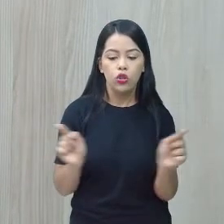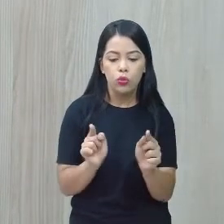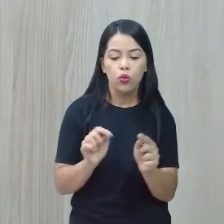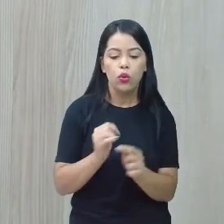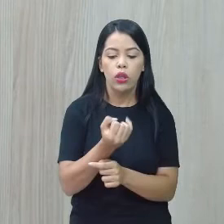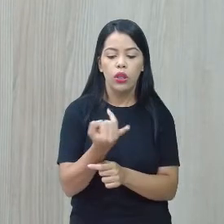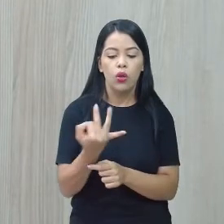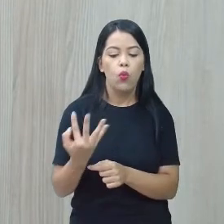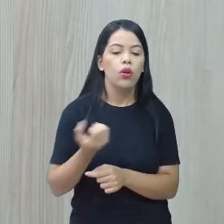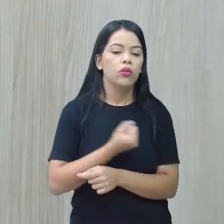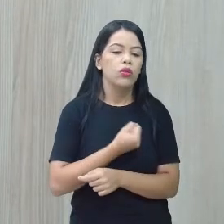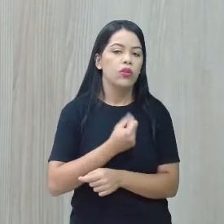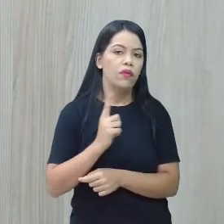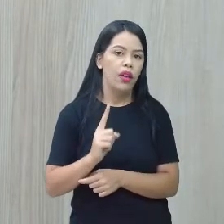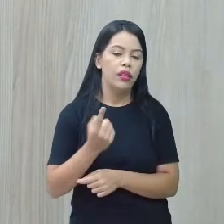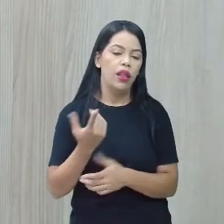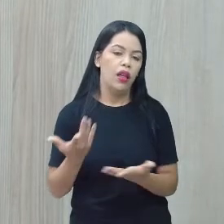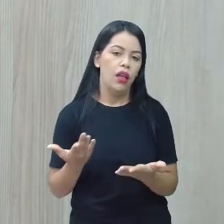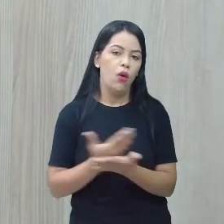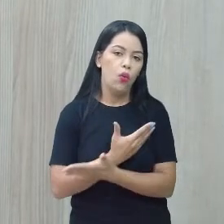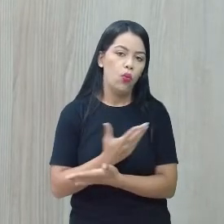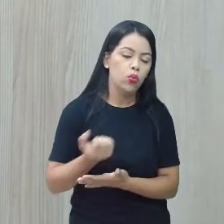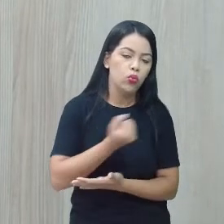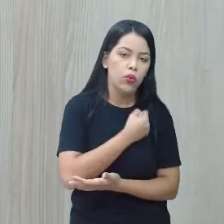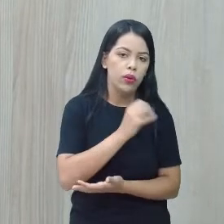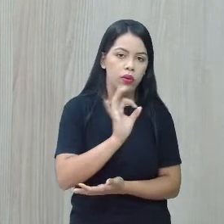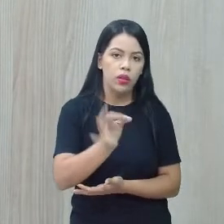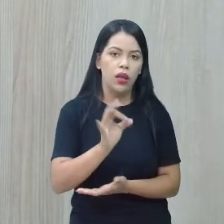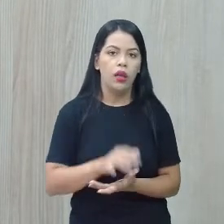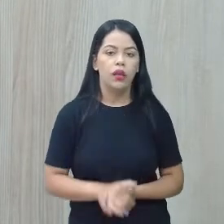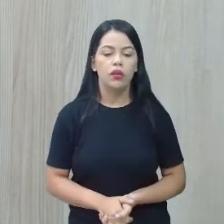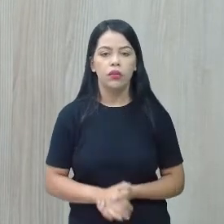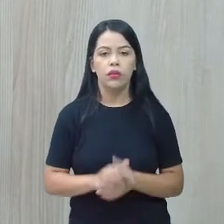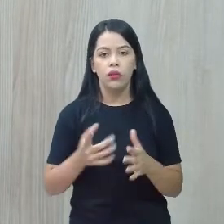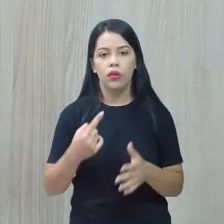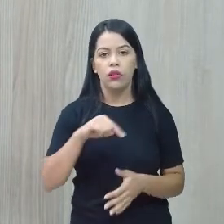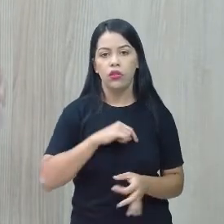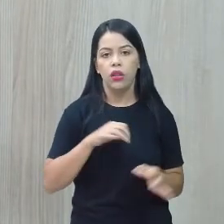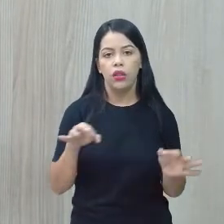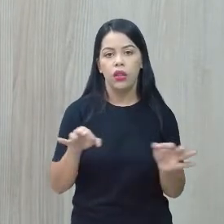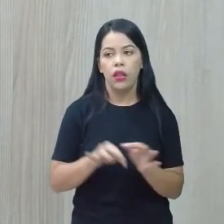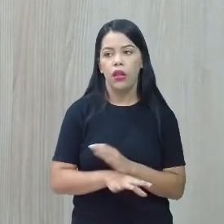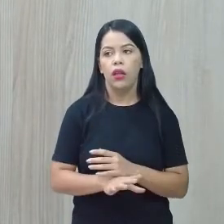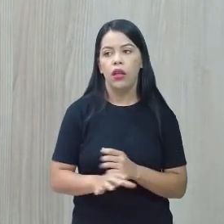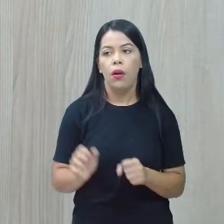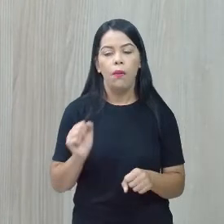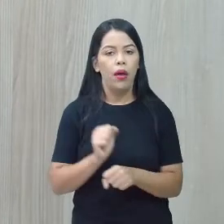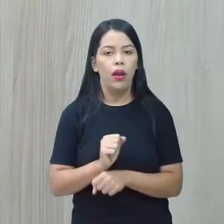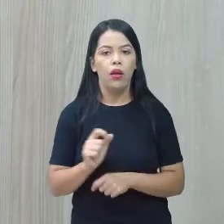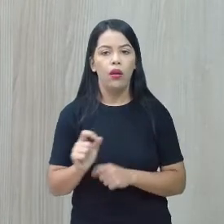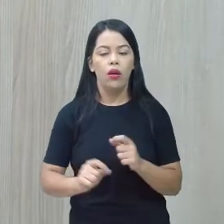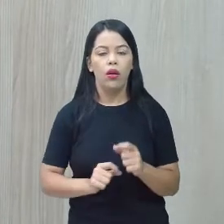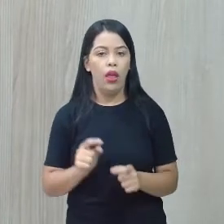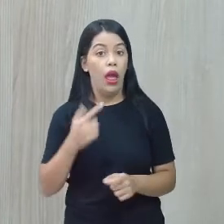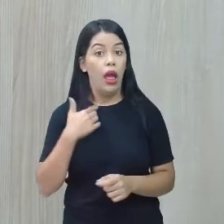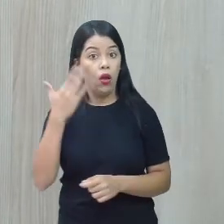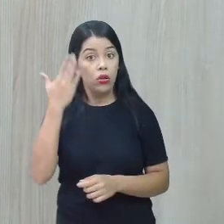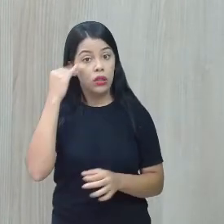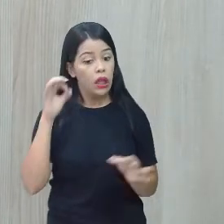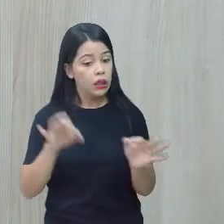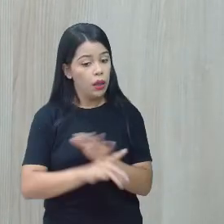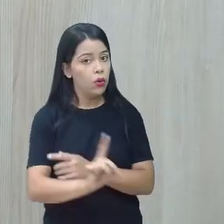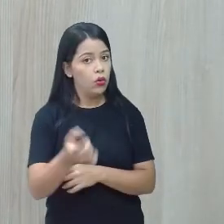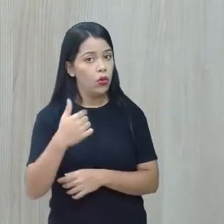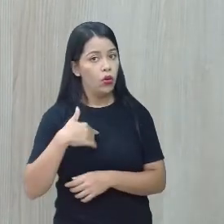algarismos que vai ter um determinado número, tá certo? Estamos estourando aqui o tempo. Calma, então, não, ainda não. Eu sei que não acabou não, eu sei, eu tô